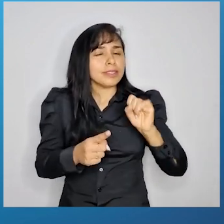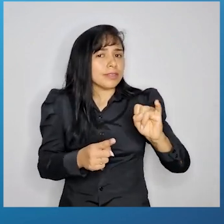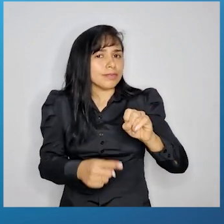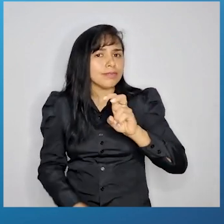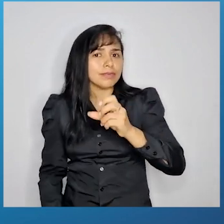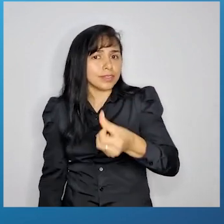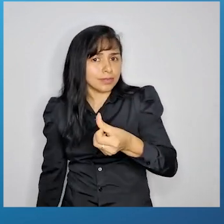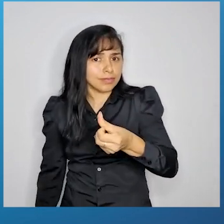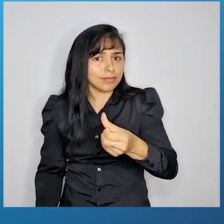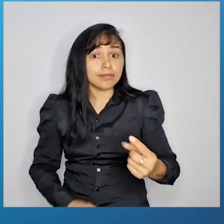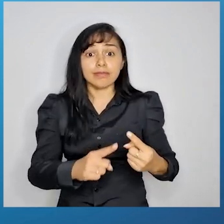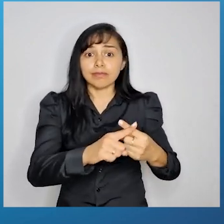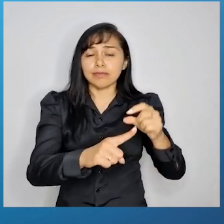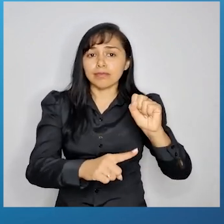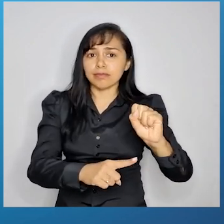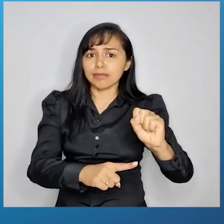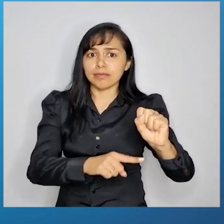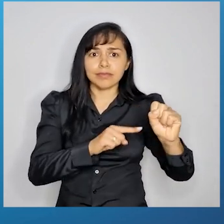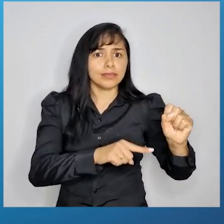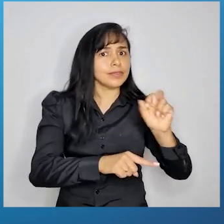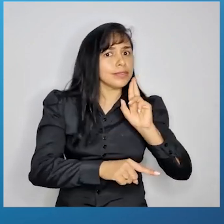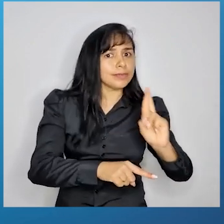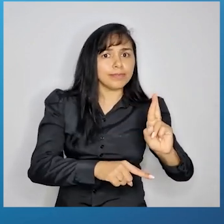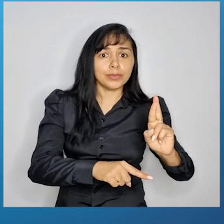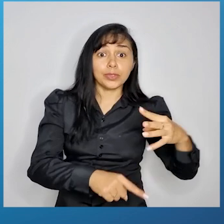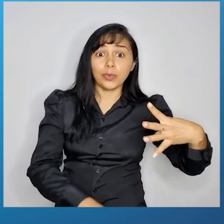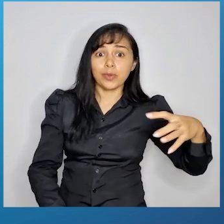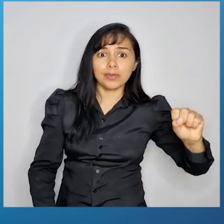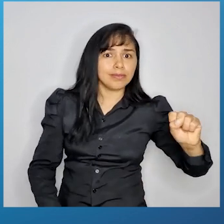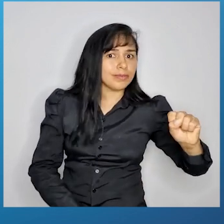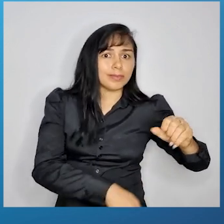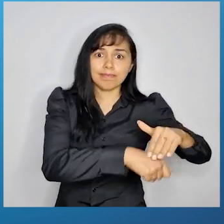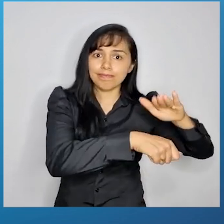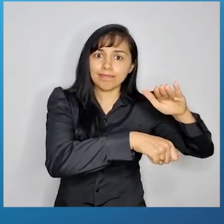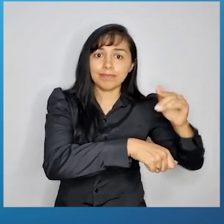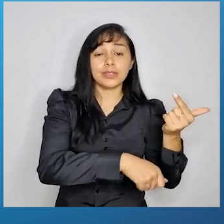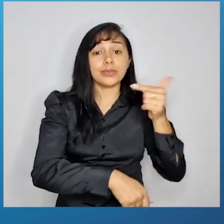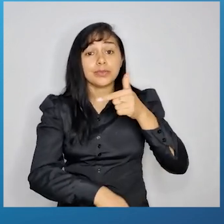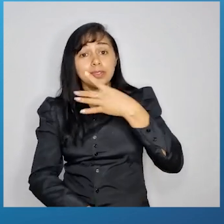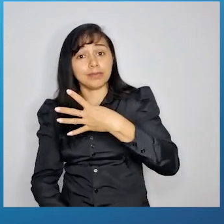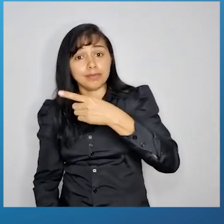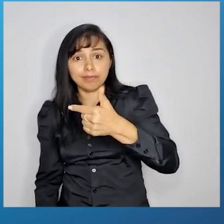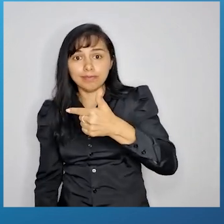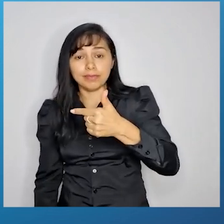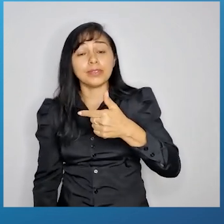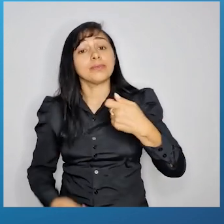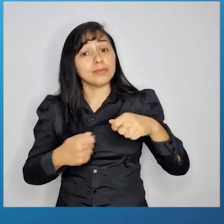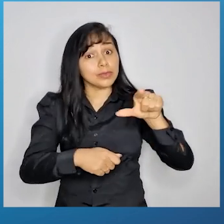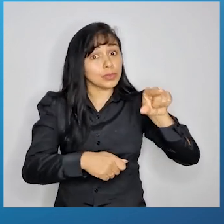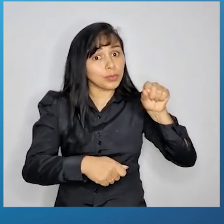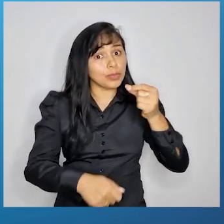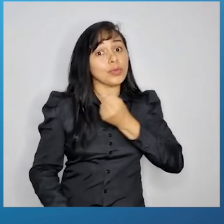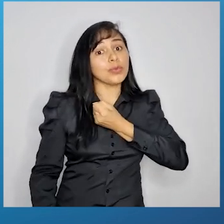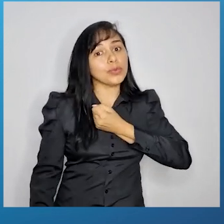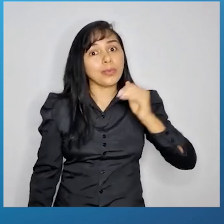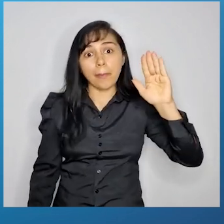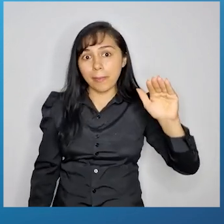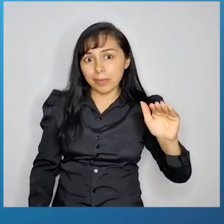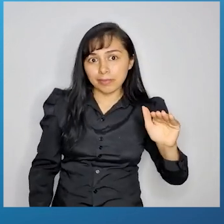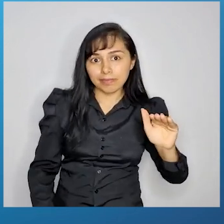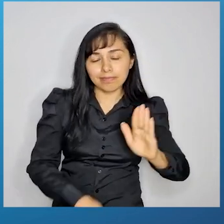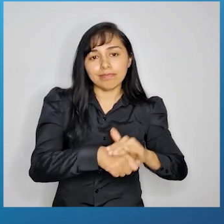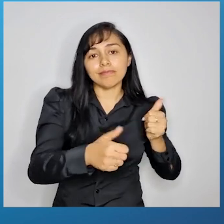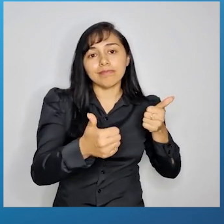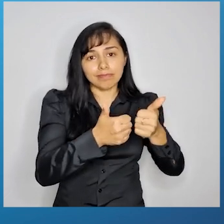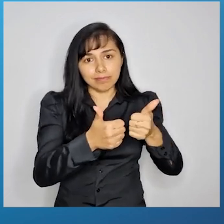por 6, nós já vamos passar do 42. Então, nesse caso aqui, nós vamos usar o 5, porque é o que